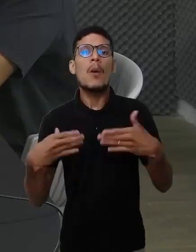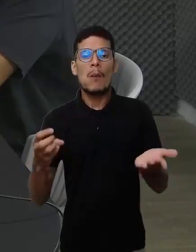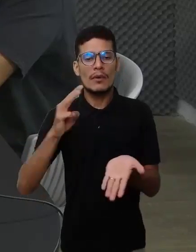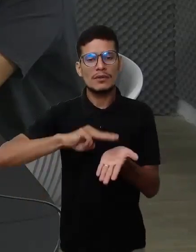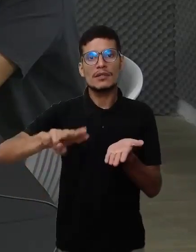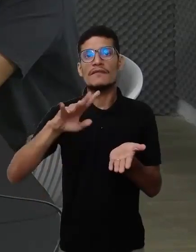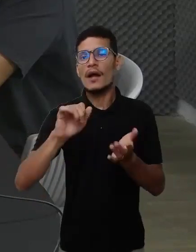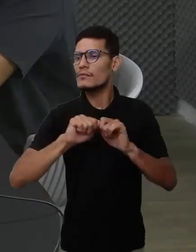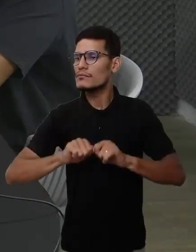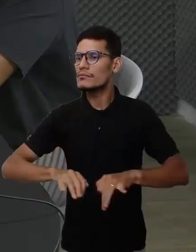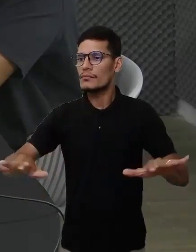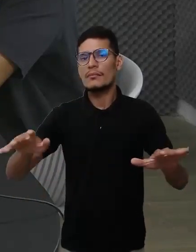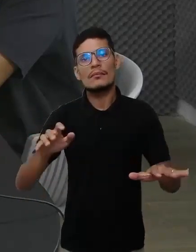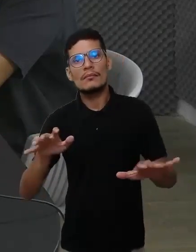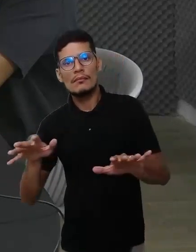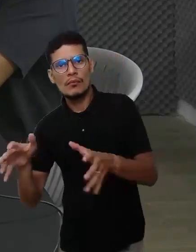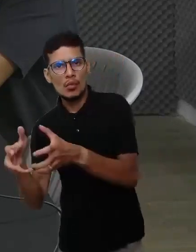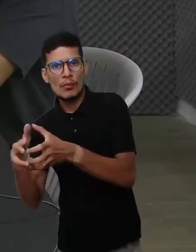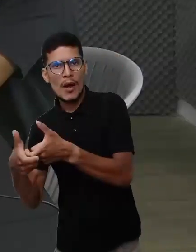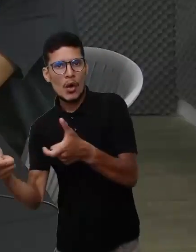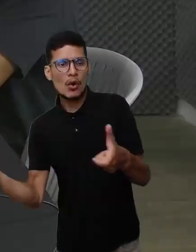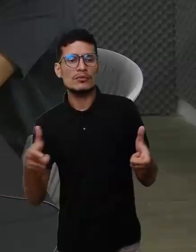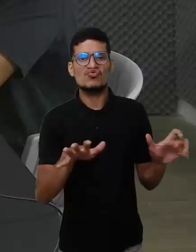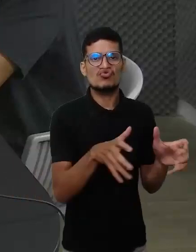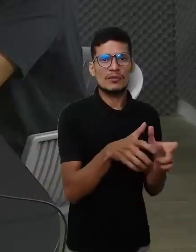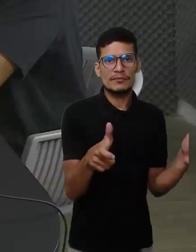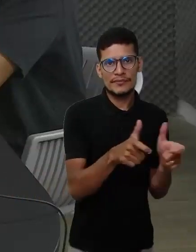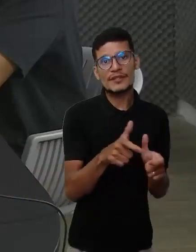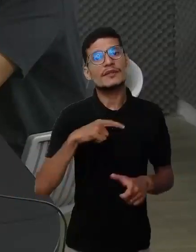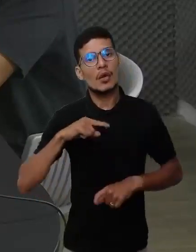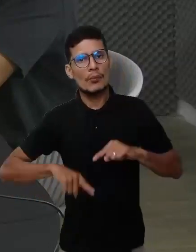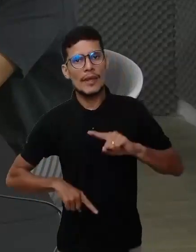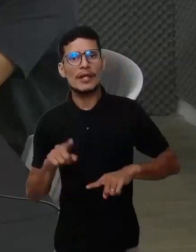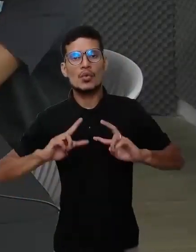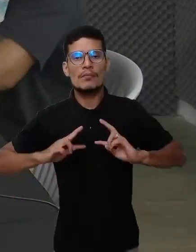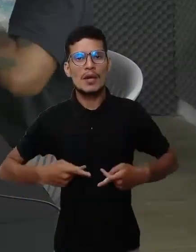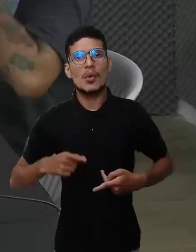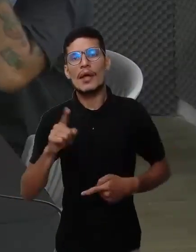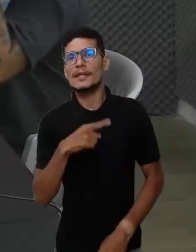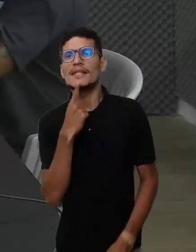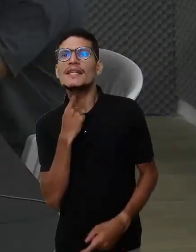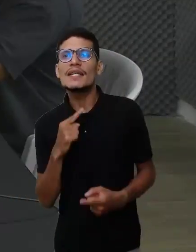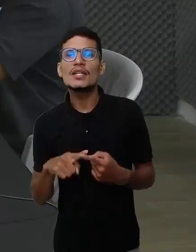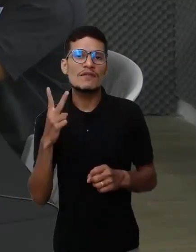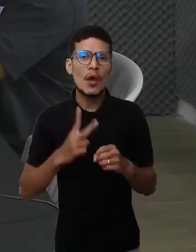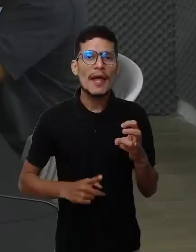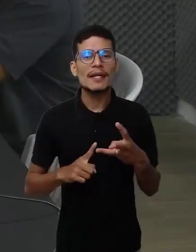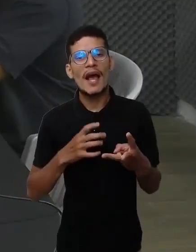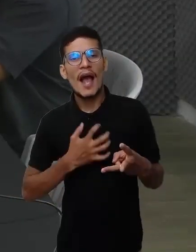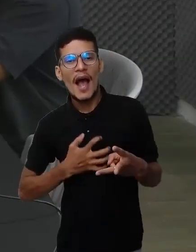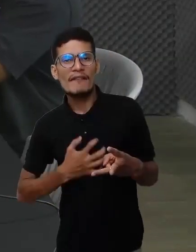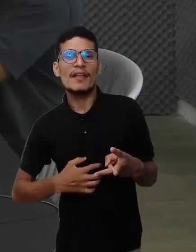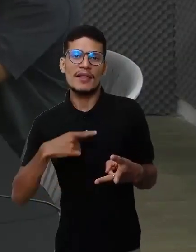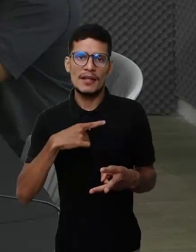muita gente, qual a mensagem que vai para pouca gente. Tem um componente que é humano, é desejo e violência e Não tinha raiva e pensado tal, sobre isso. e